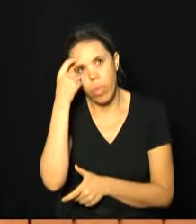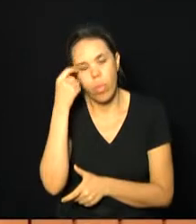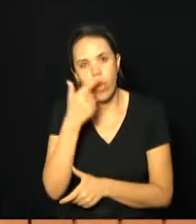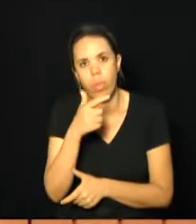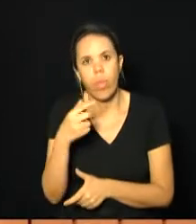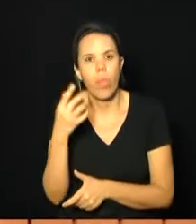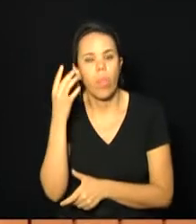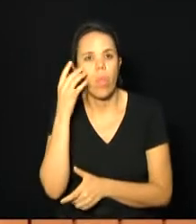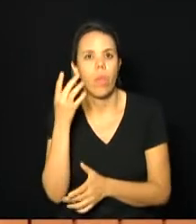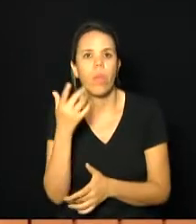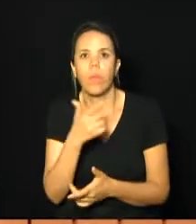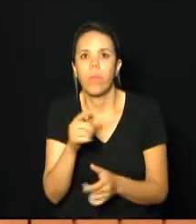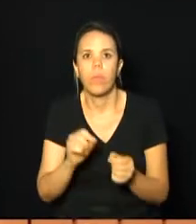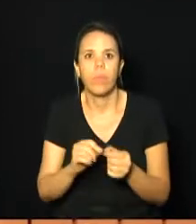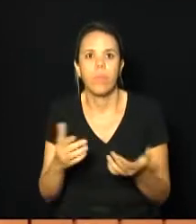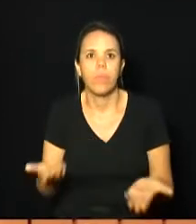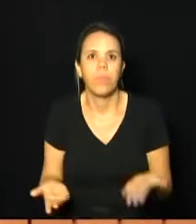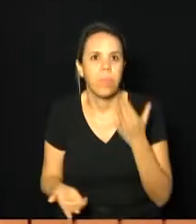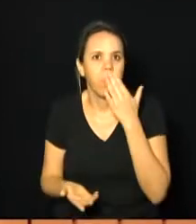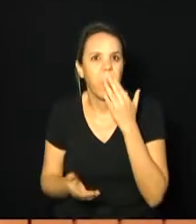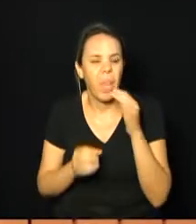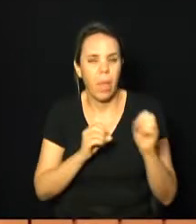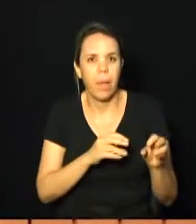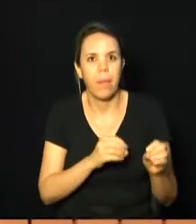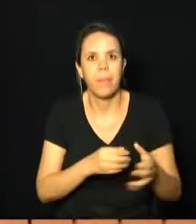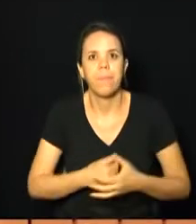o que fazer. Realmente é a educação.